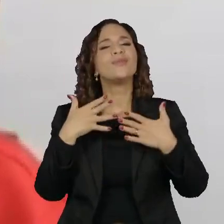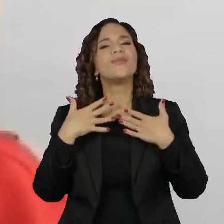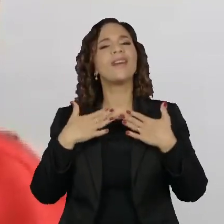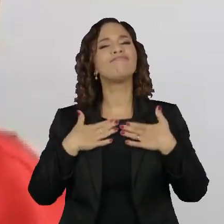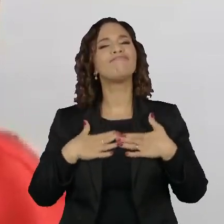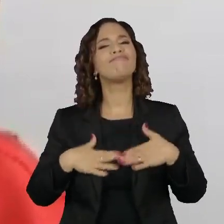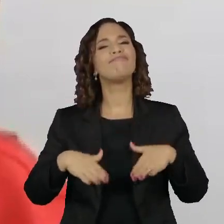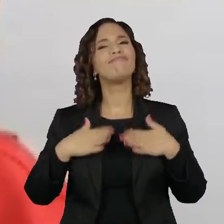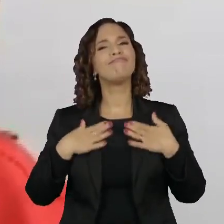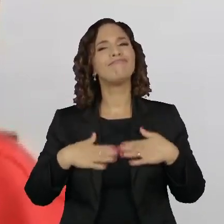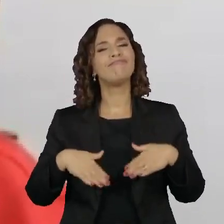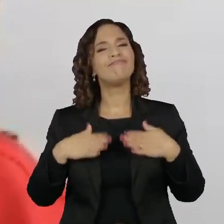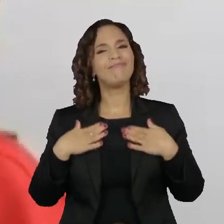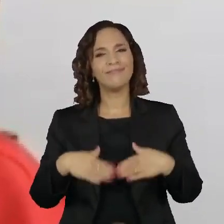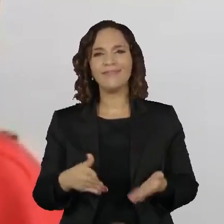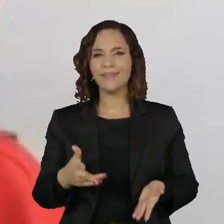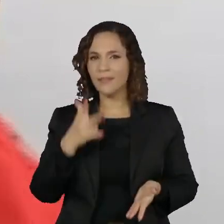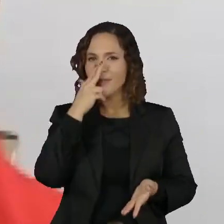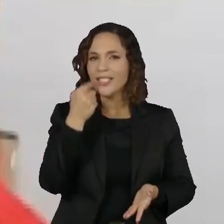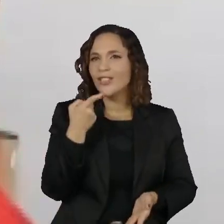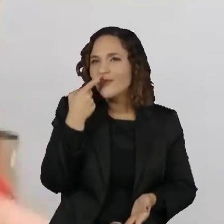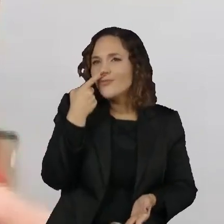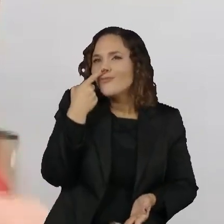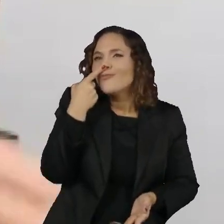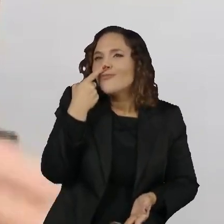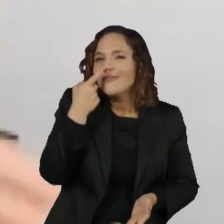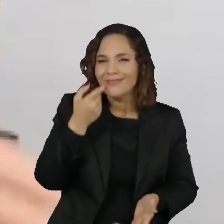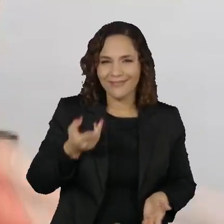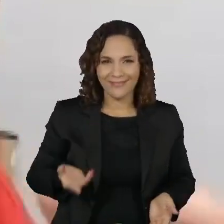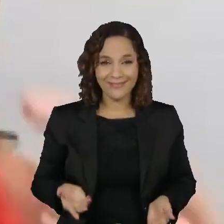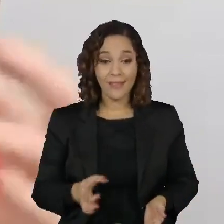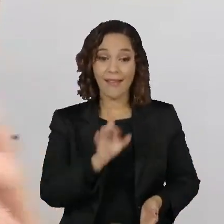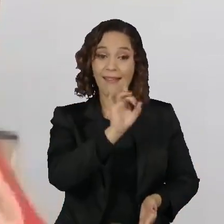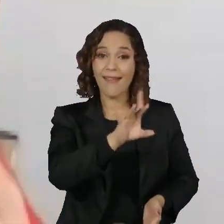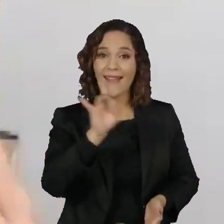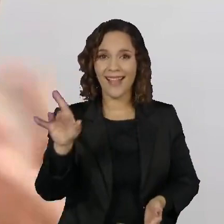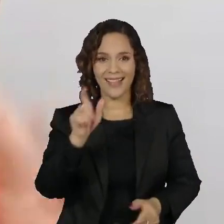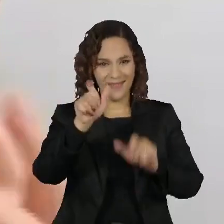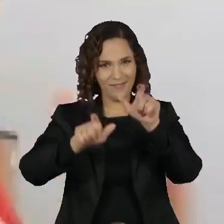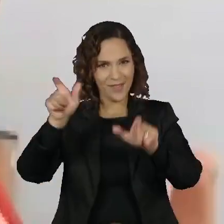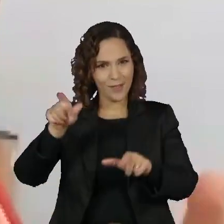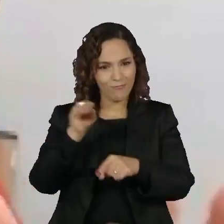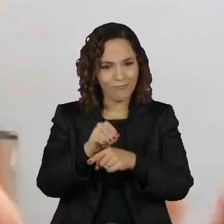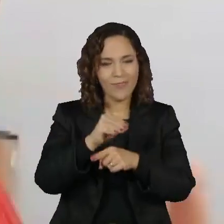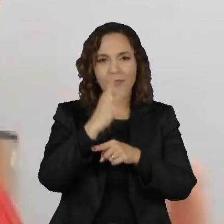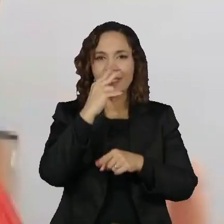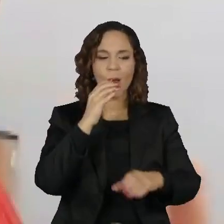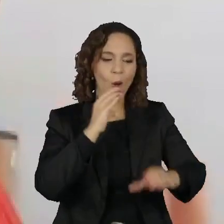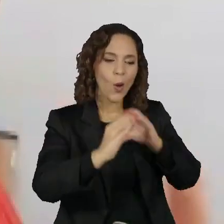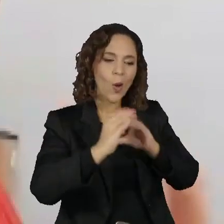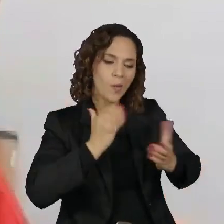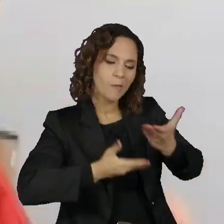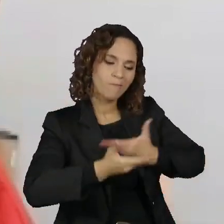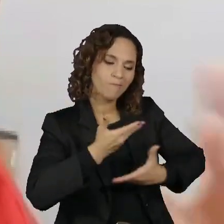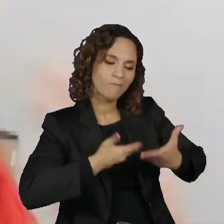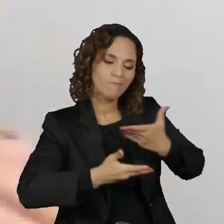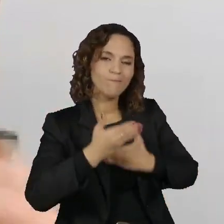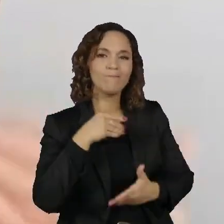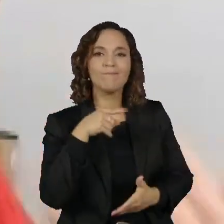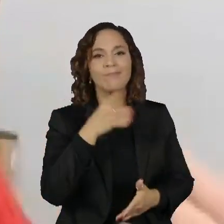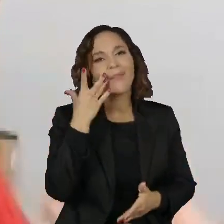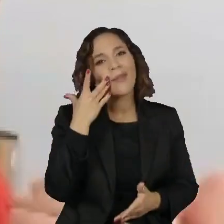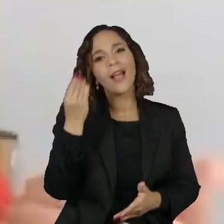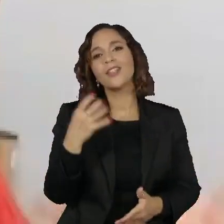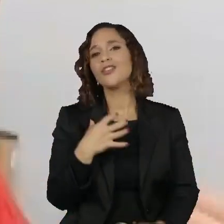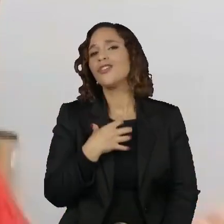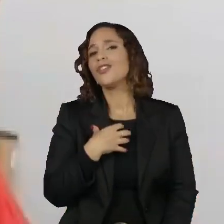conforto. Traz intimidade. Cada tutor consegue se comunicar com seu gatinho de um